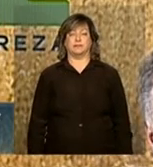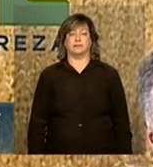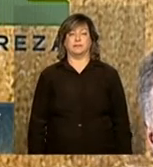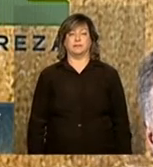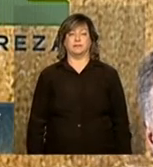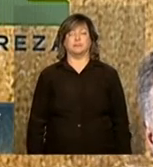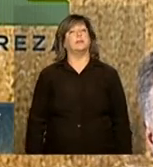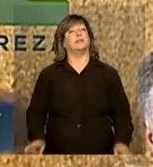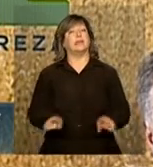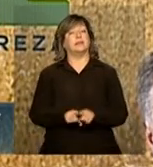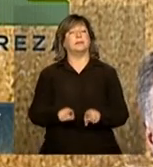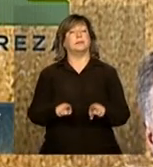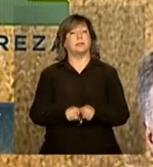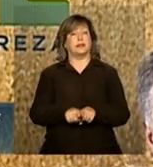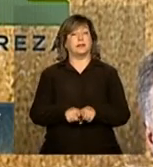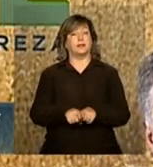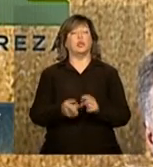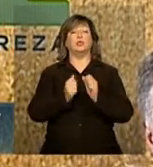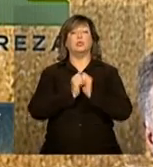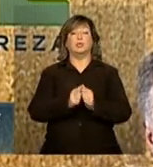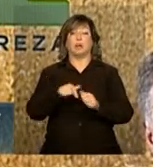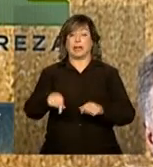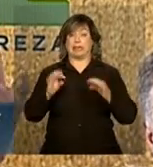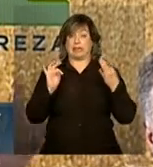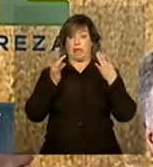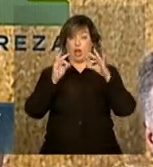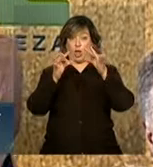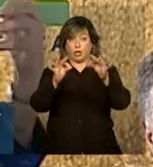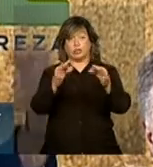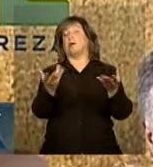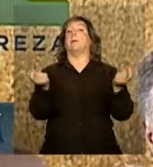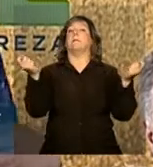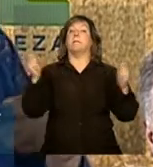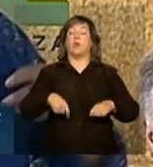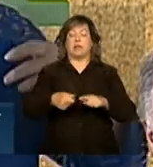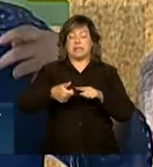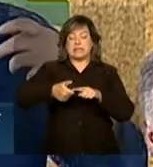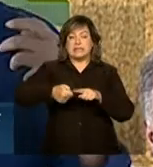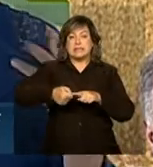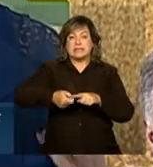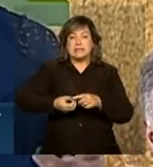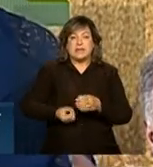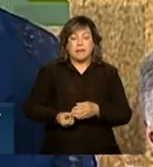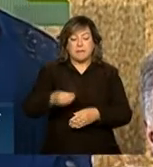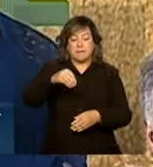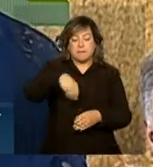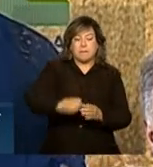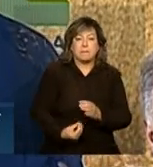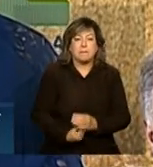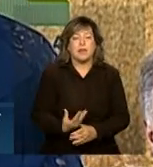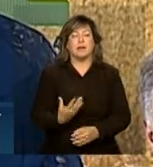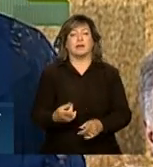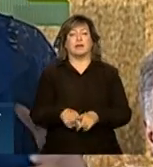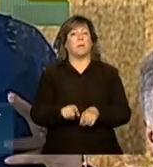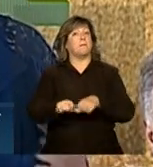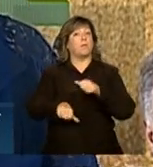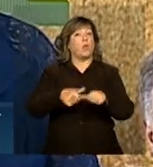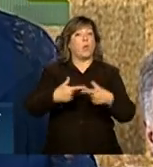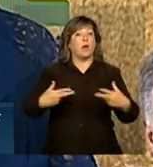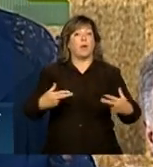E também, junto com essa tecnologia, que pode ser das sementes, das mudanças,